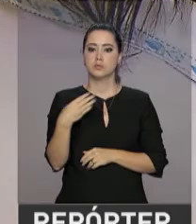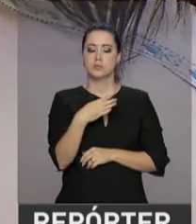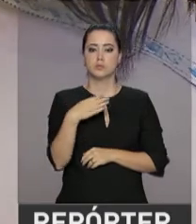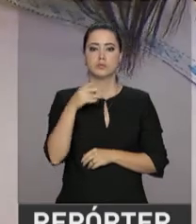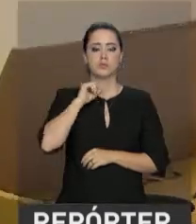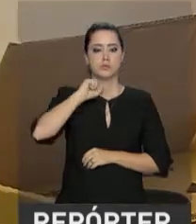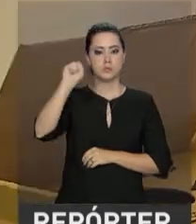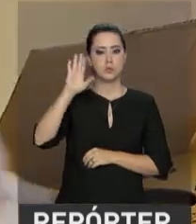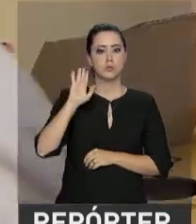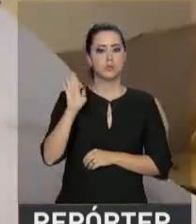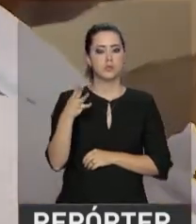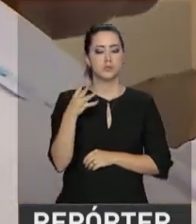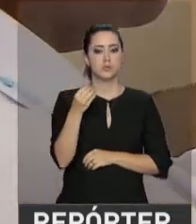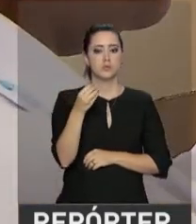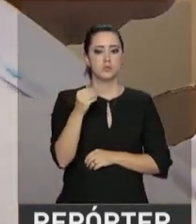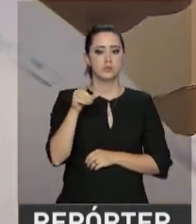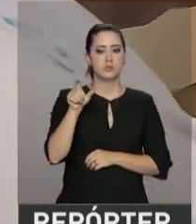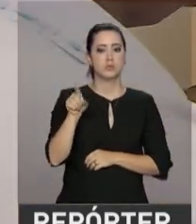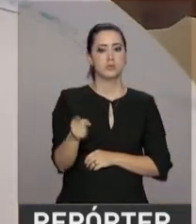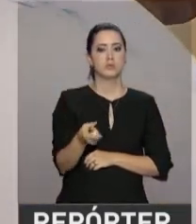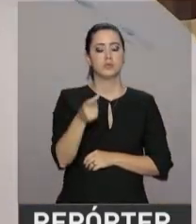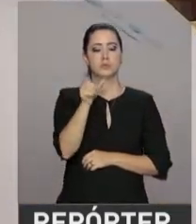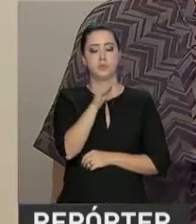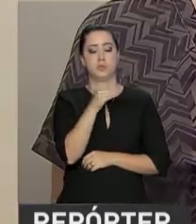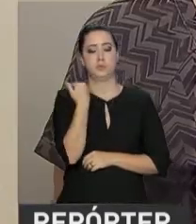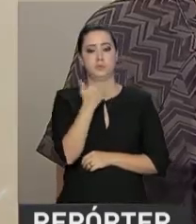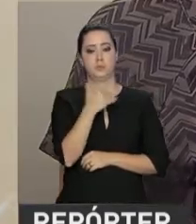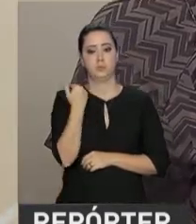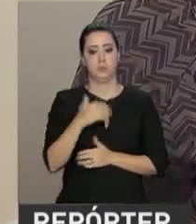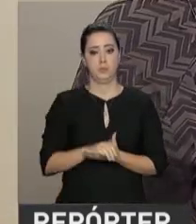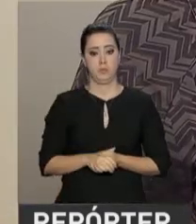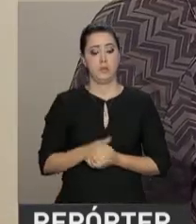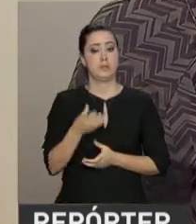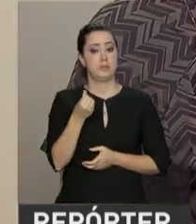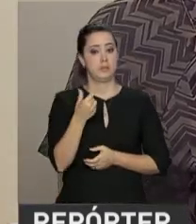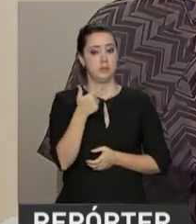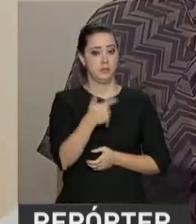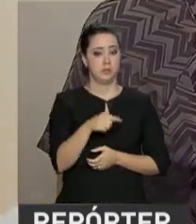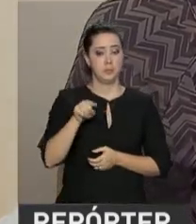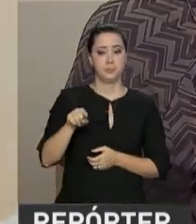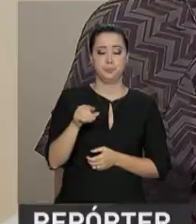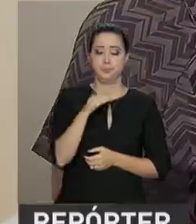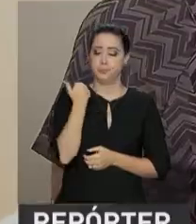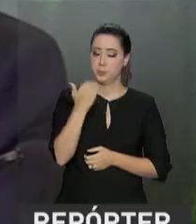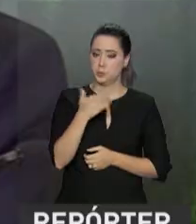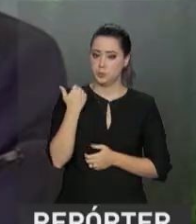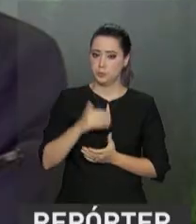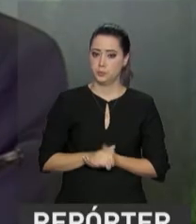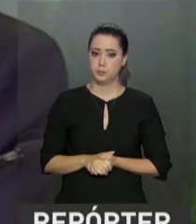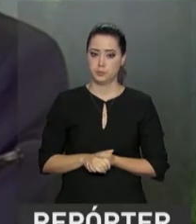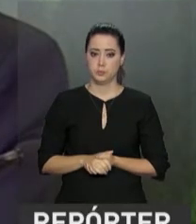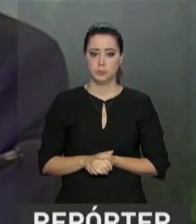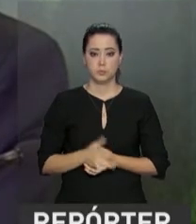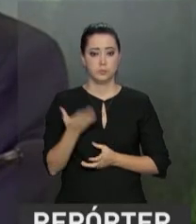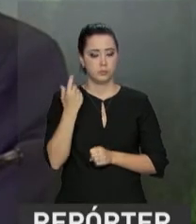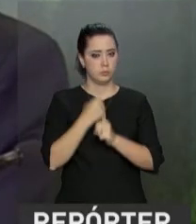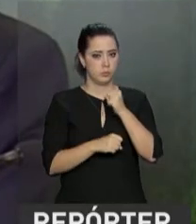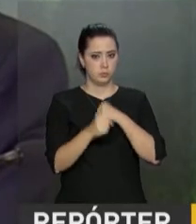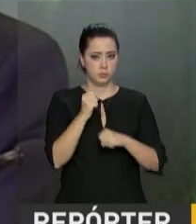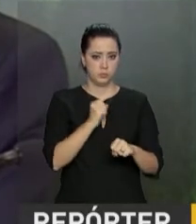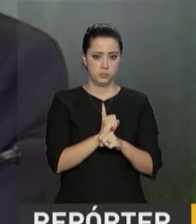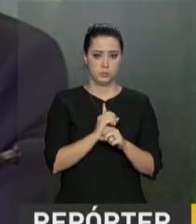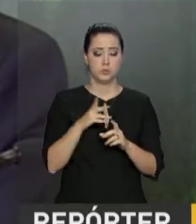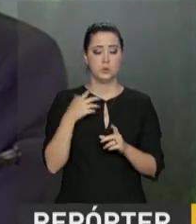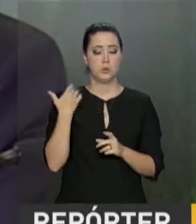abril já foram registrados quase 400 casos no país com 62 mortes no ano passado a cobertura